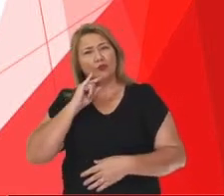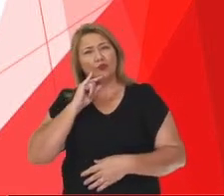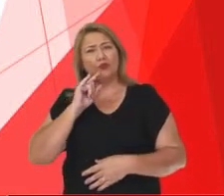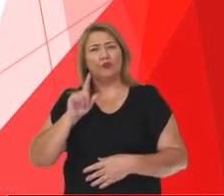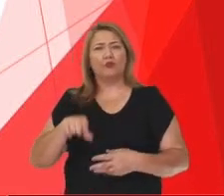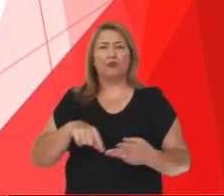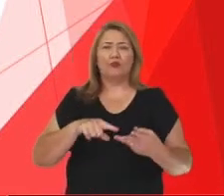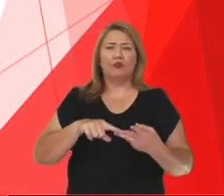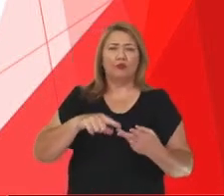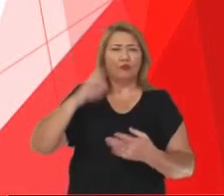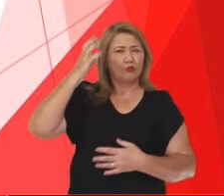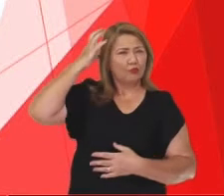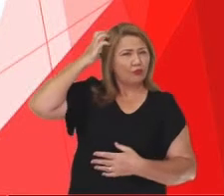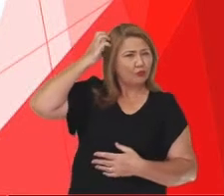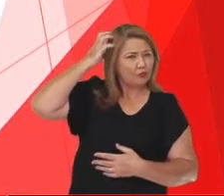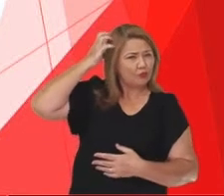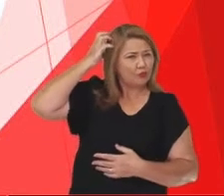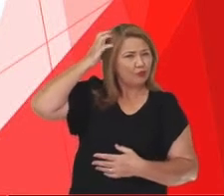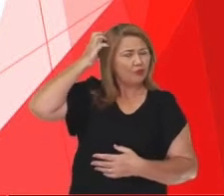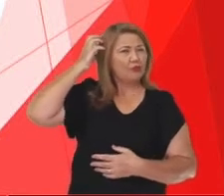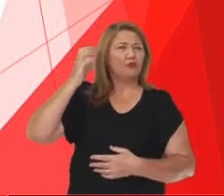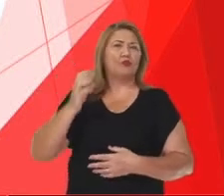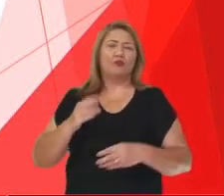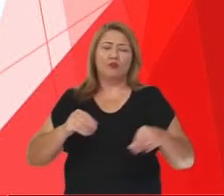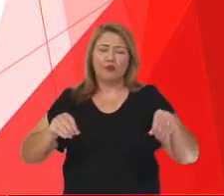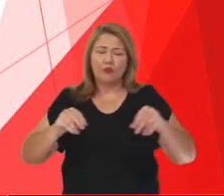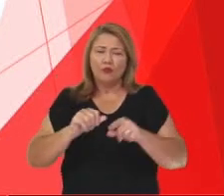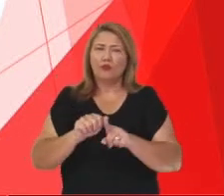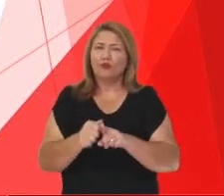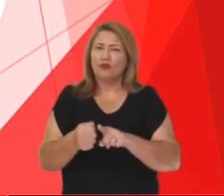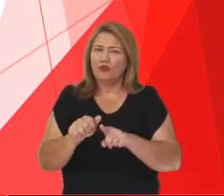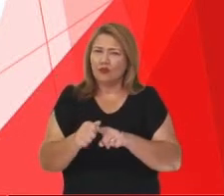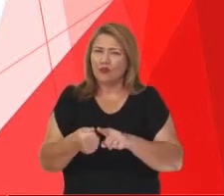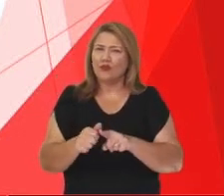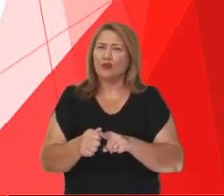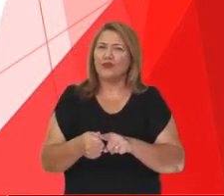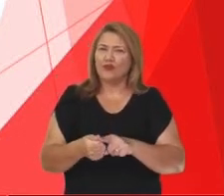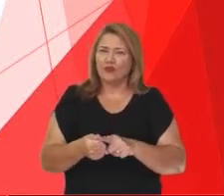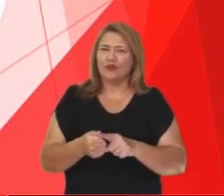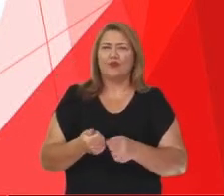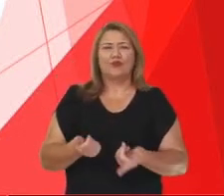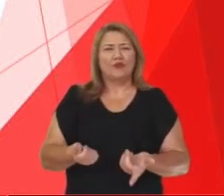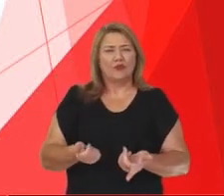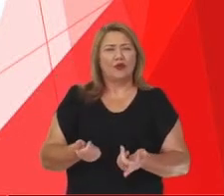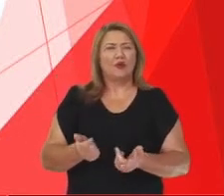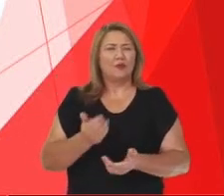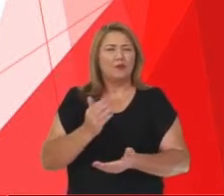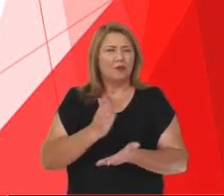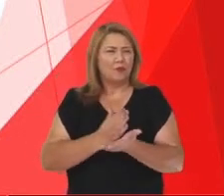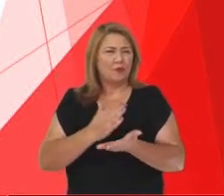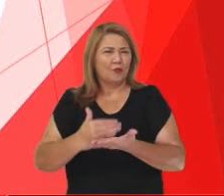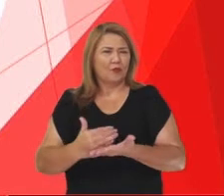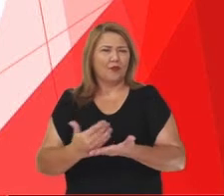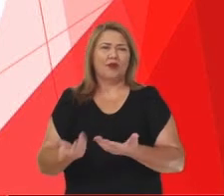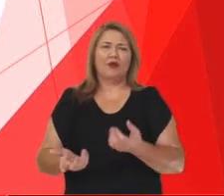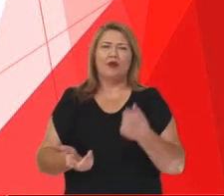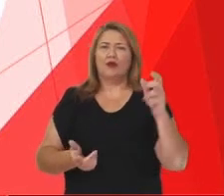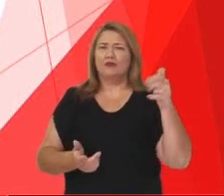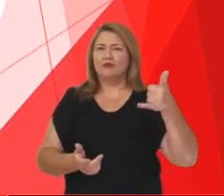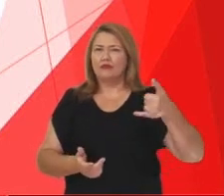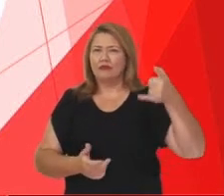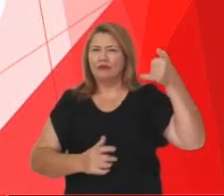cachaça, cafuné, fubá, aquele bolo de fubá top, berimbau